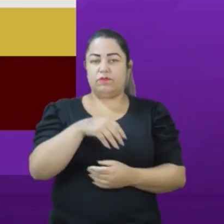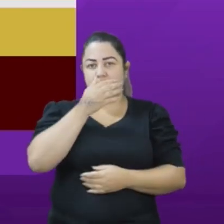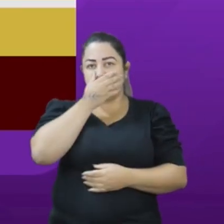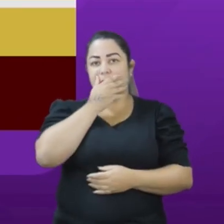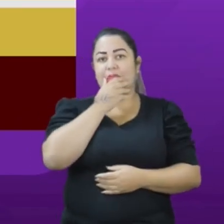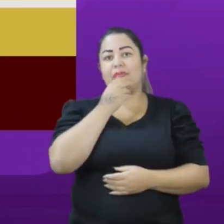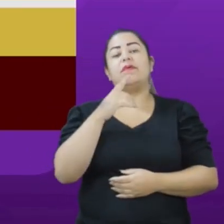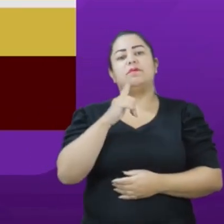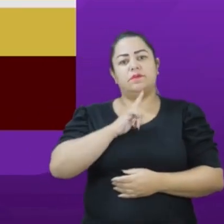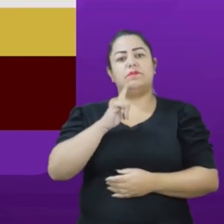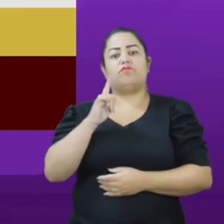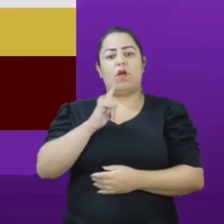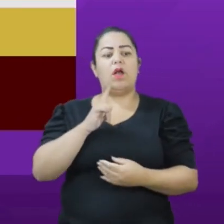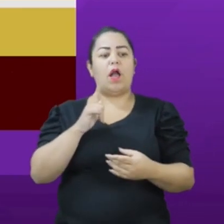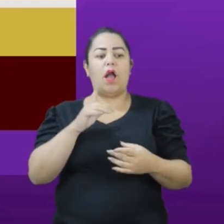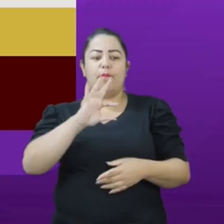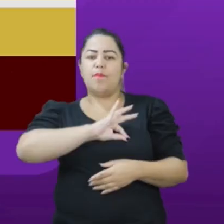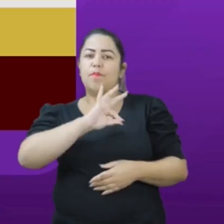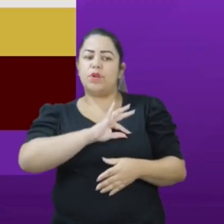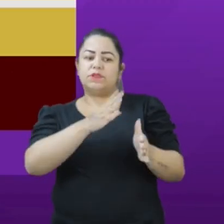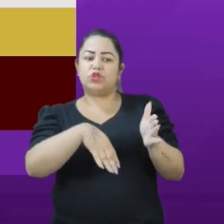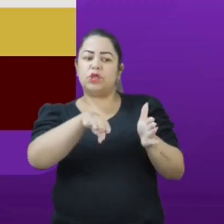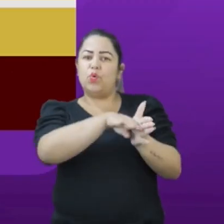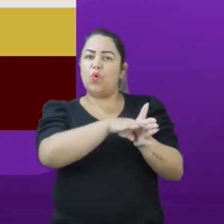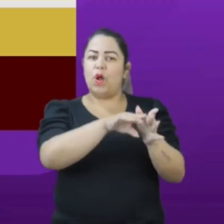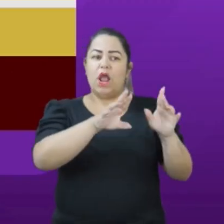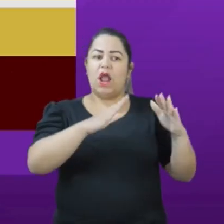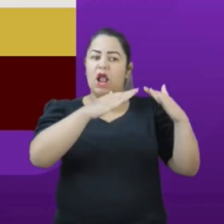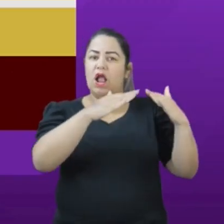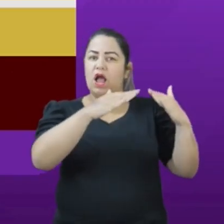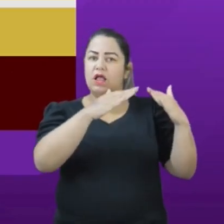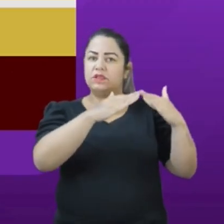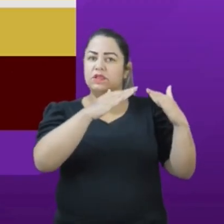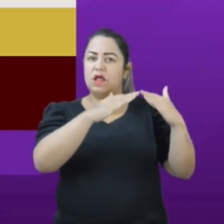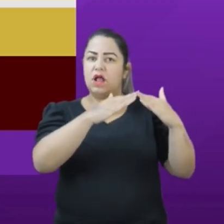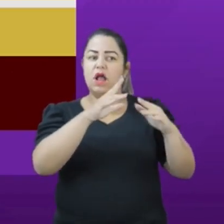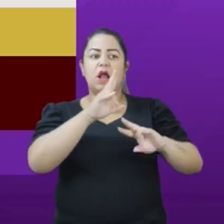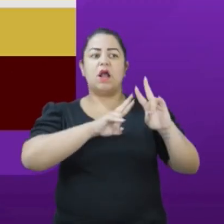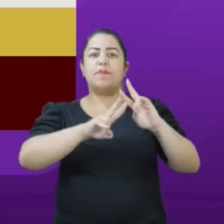Houve flagrante, a polícia chegou na minha residência, os vizinhos ligaram,